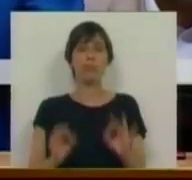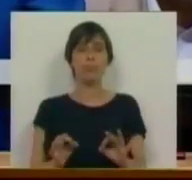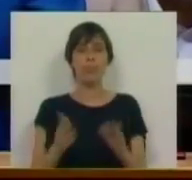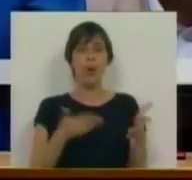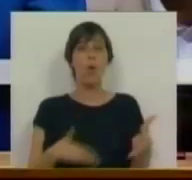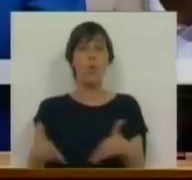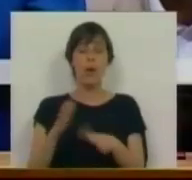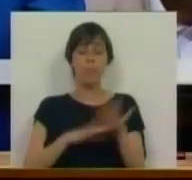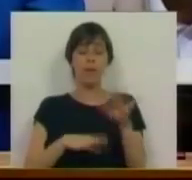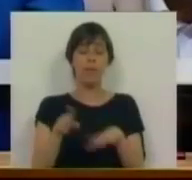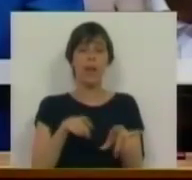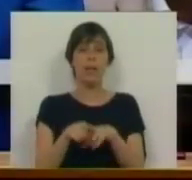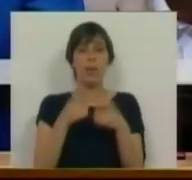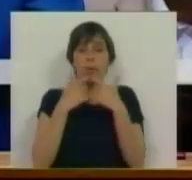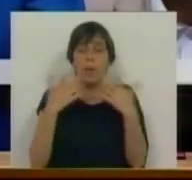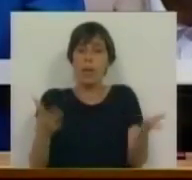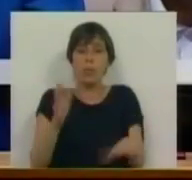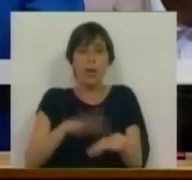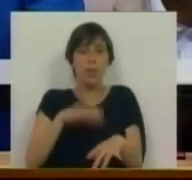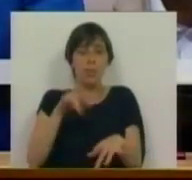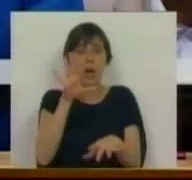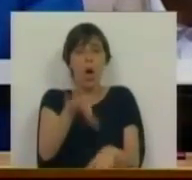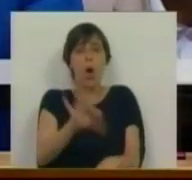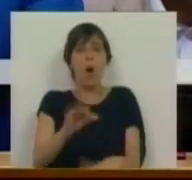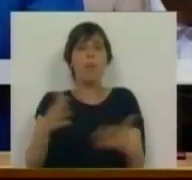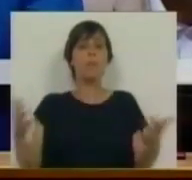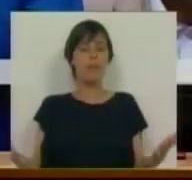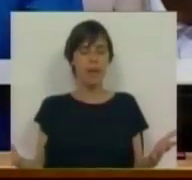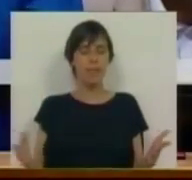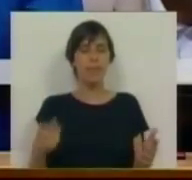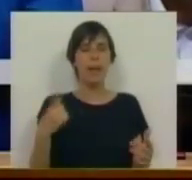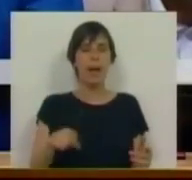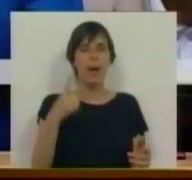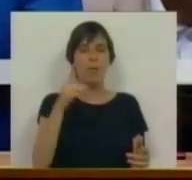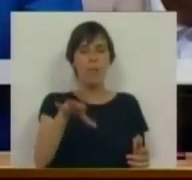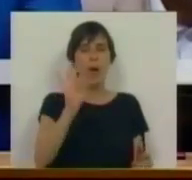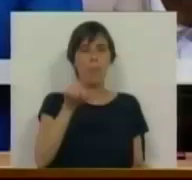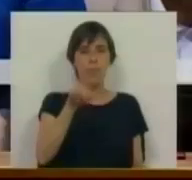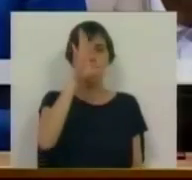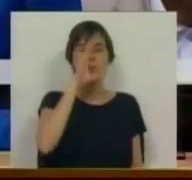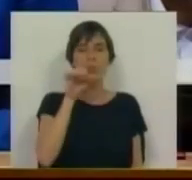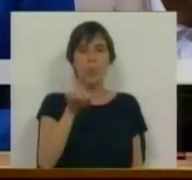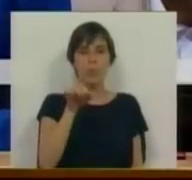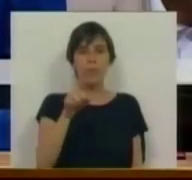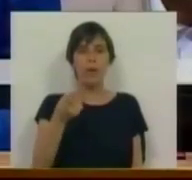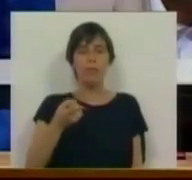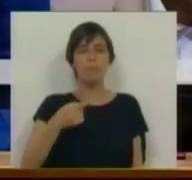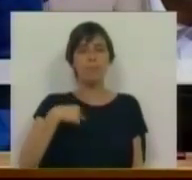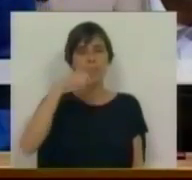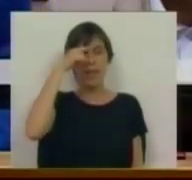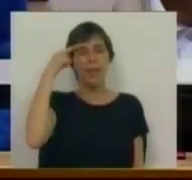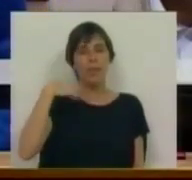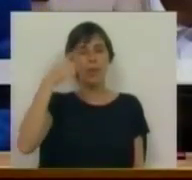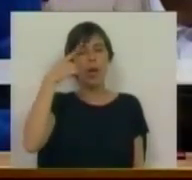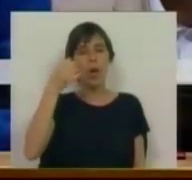e o caminho seguido na política, como em tudo, é fruto de uma opção. E há uma opção do Governo que temos dificuldade